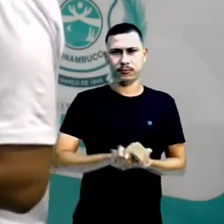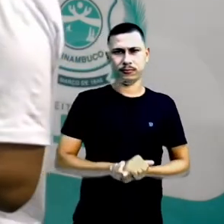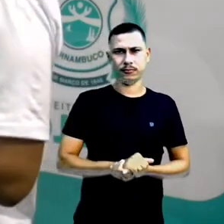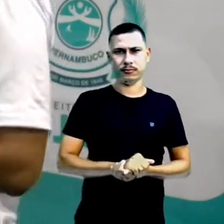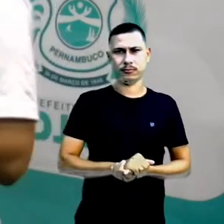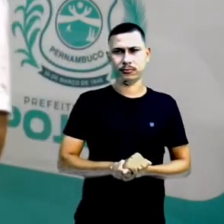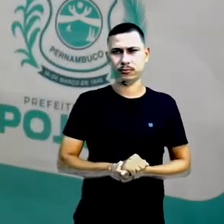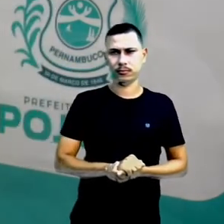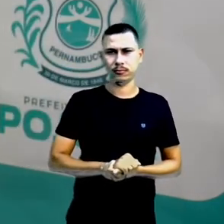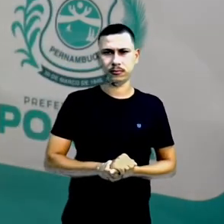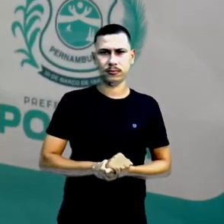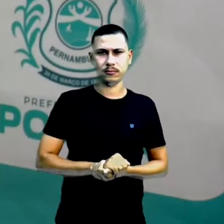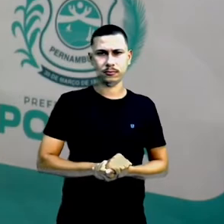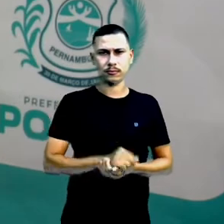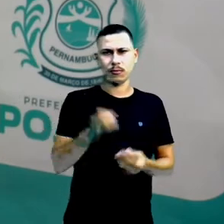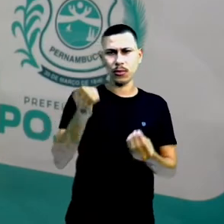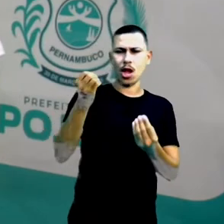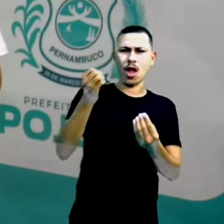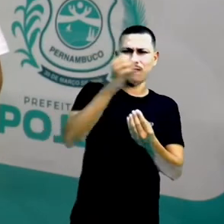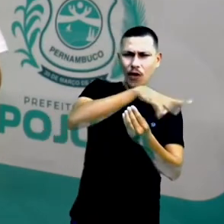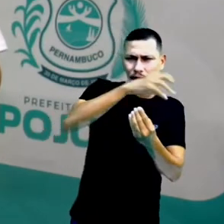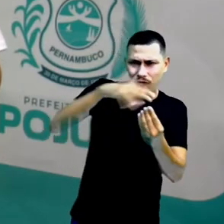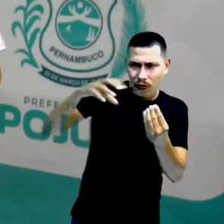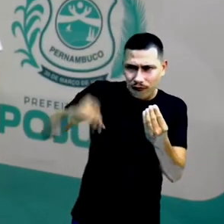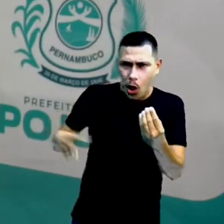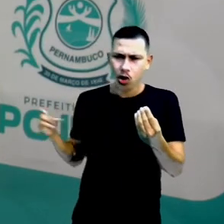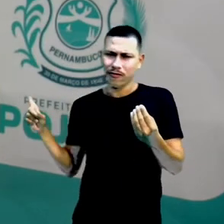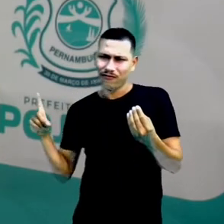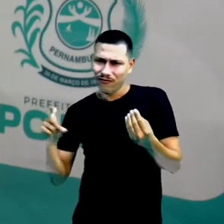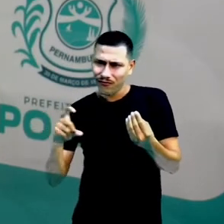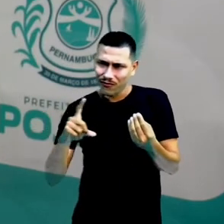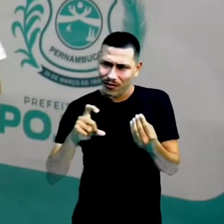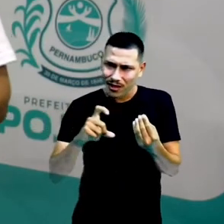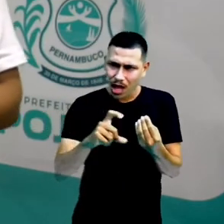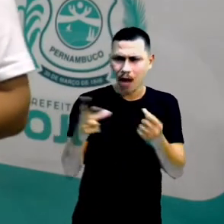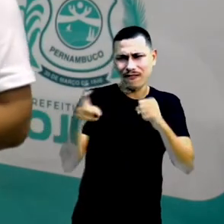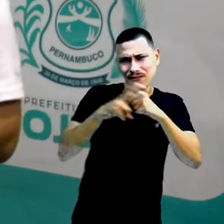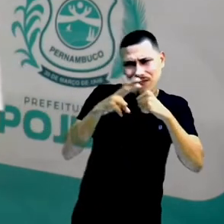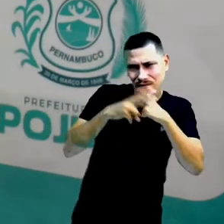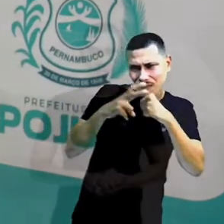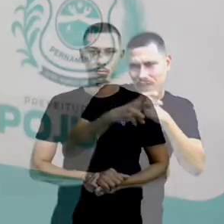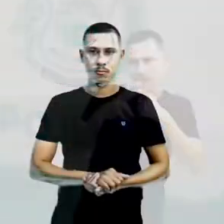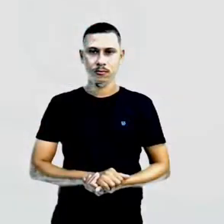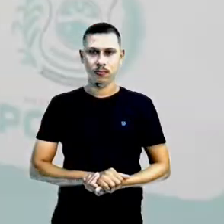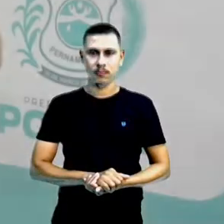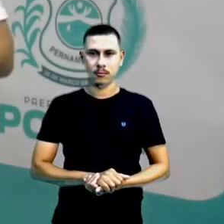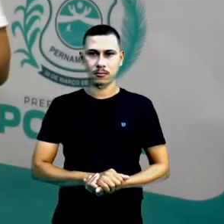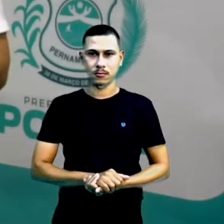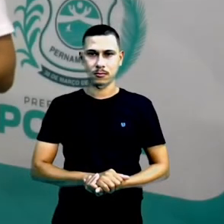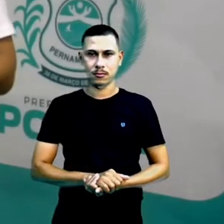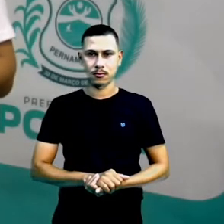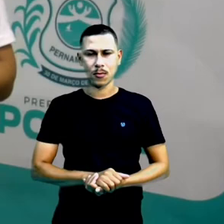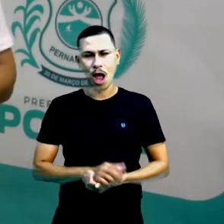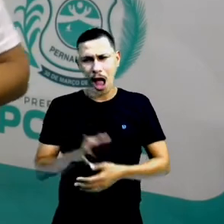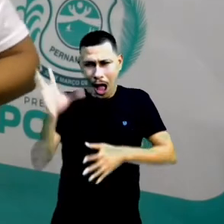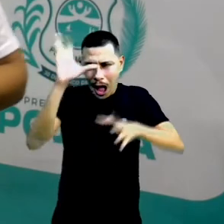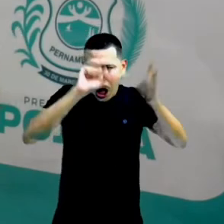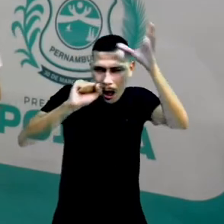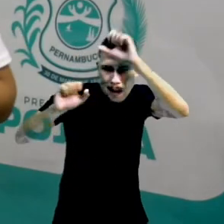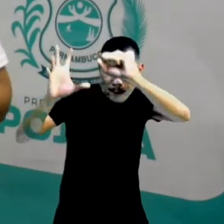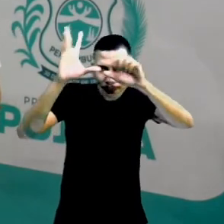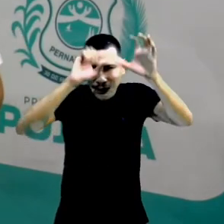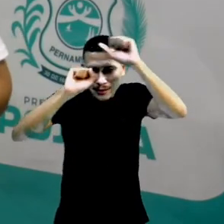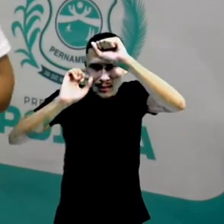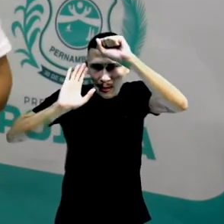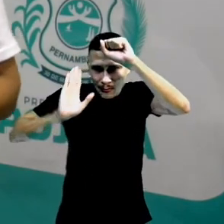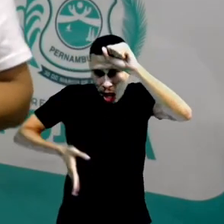isso tudo aqui um dos bactérias vírus está muito presente no nosso dia a dia falamos sobre fungos